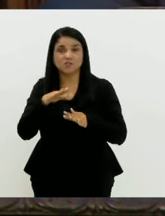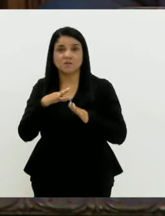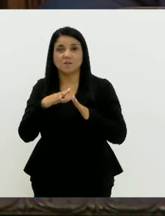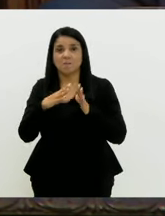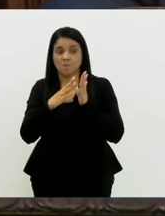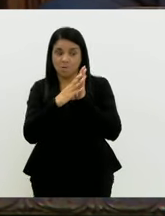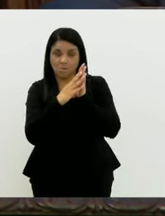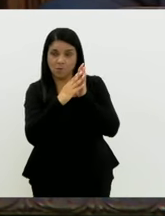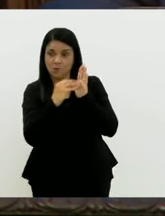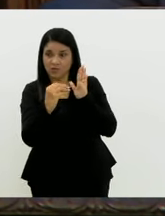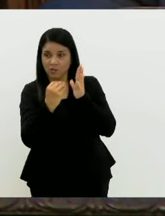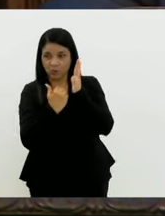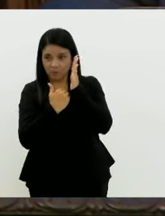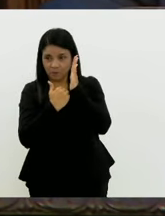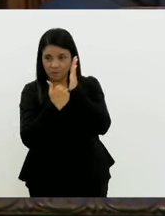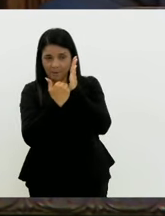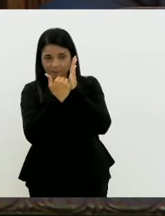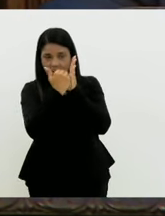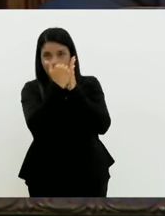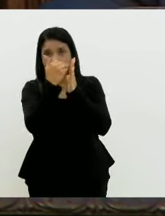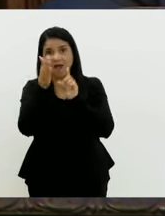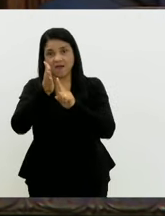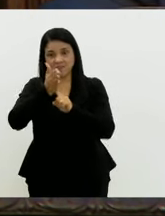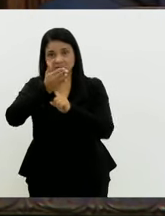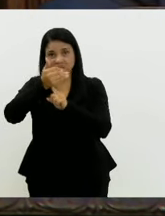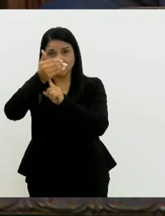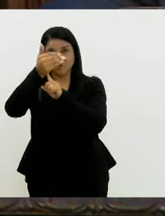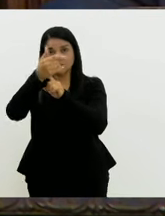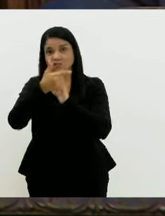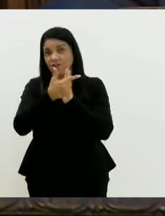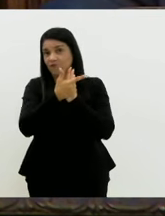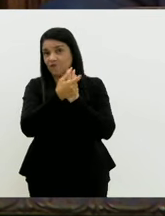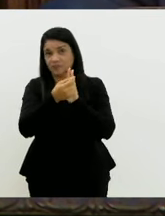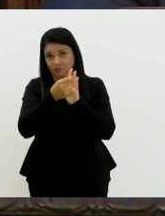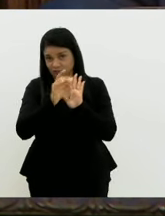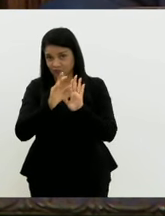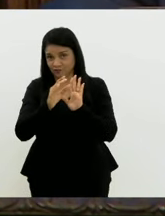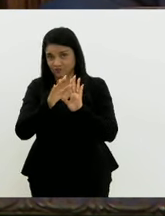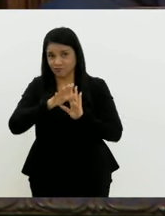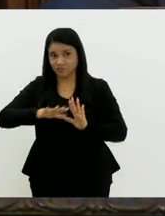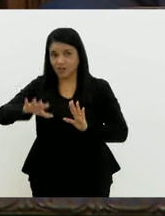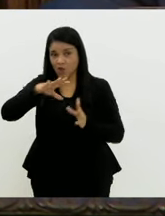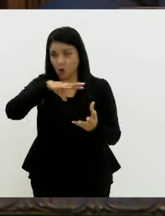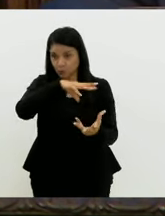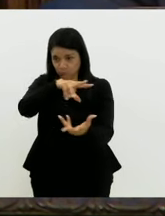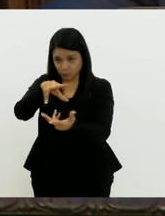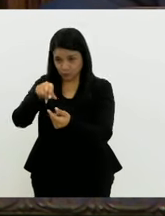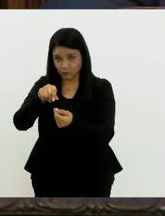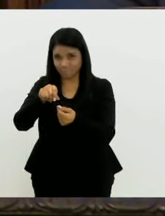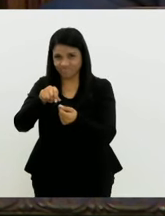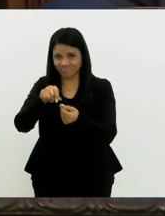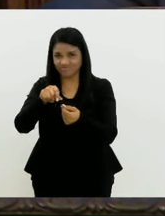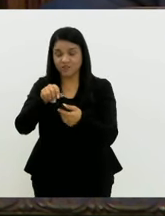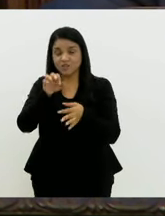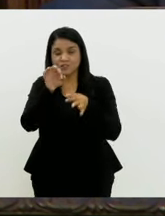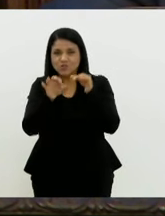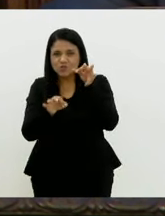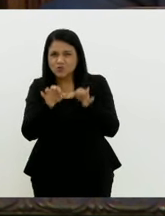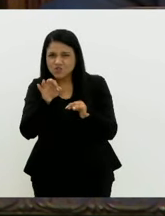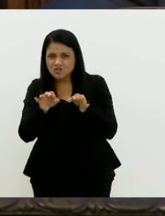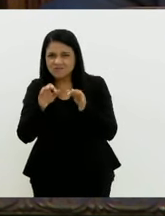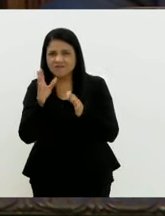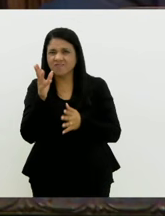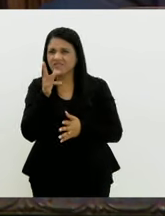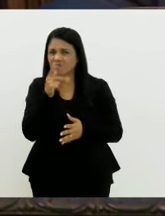isso? Porque não há justiça com uma justiça demorada. A justiça há de